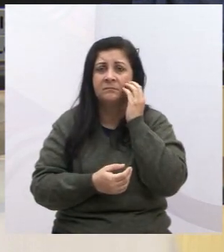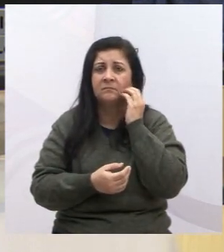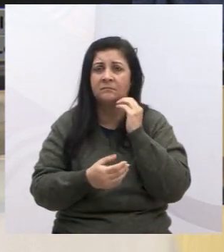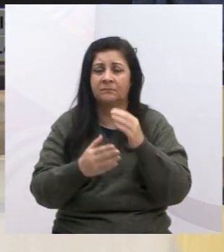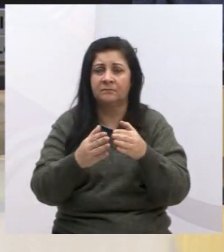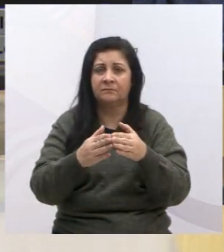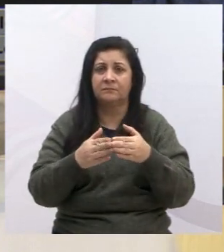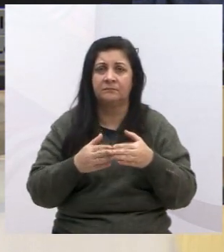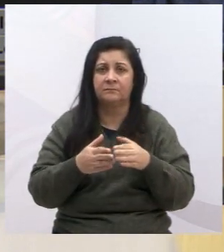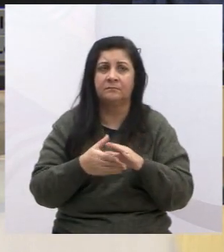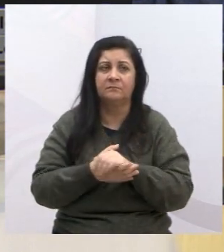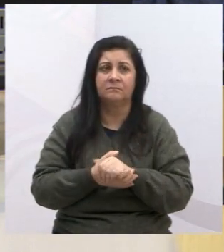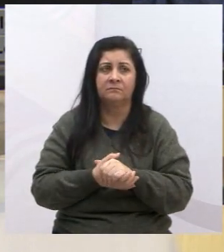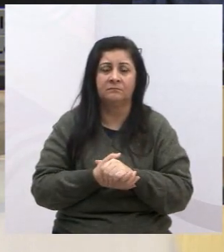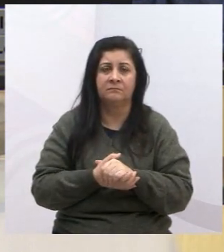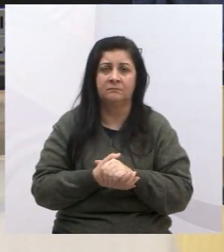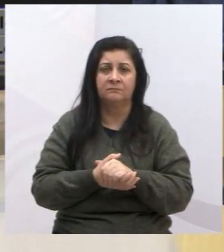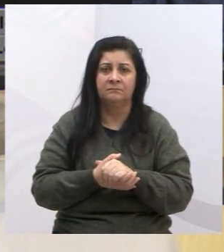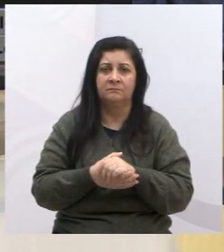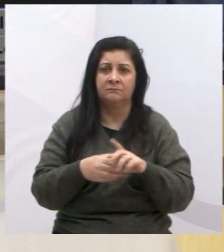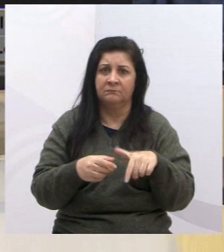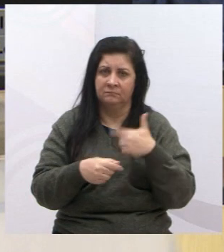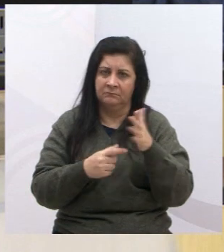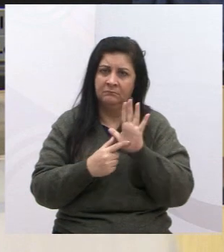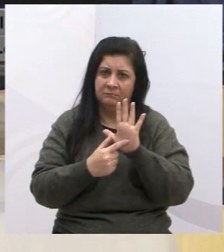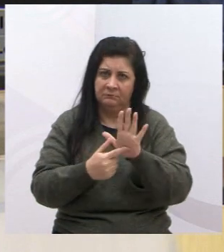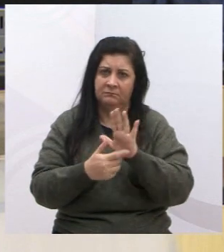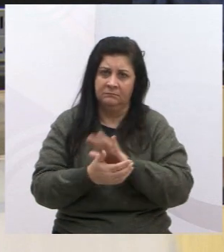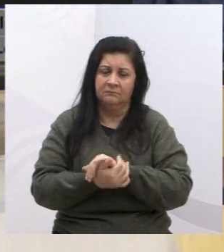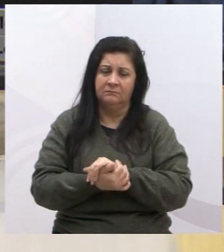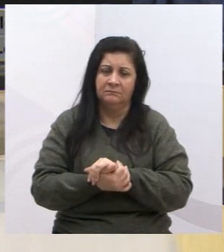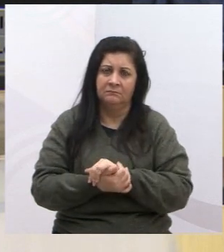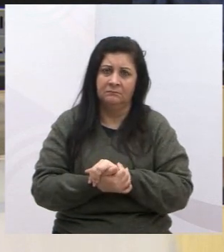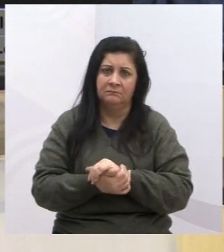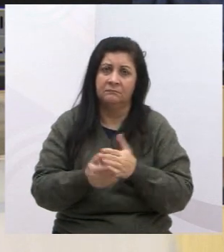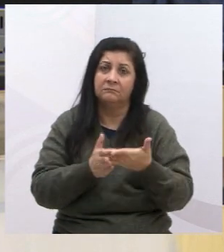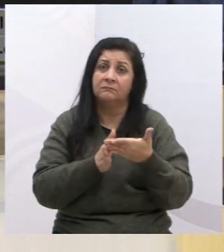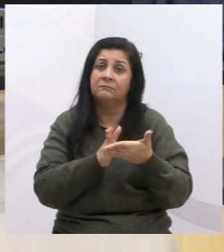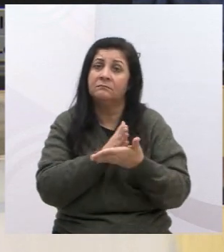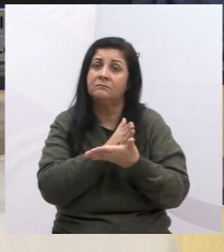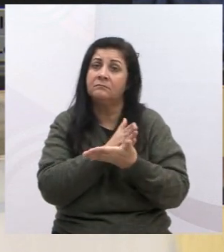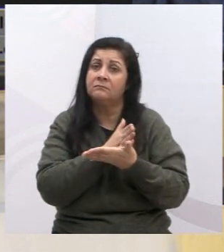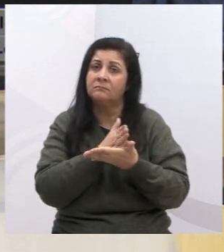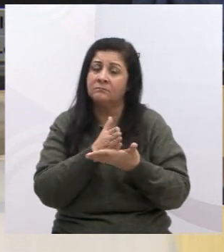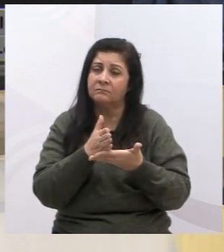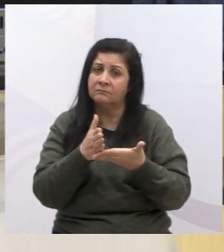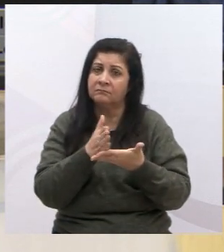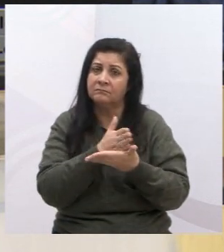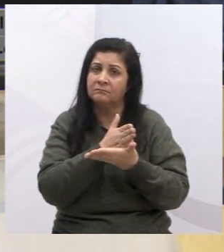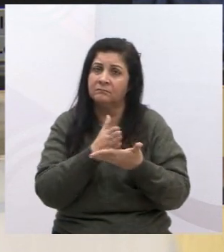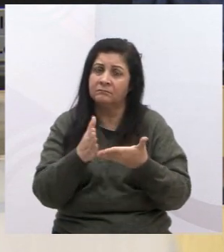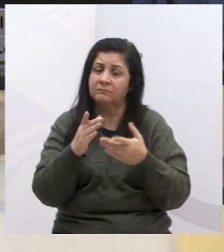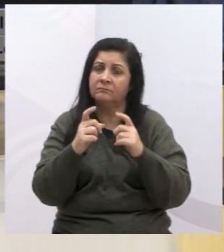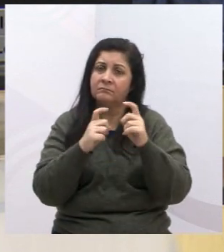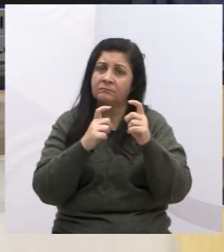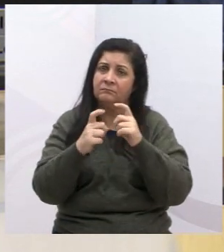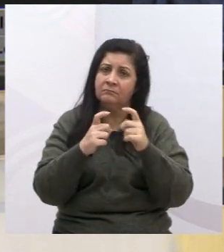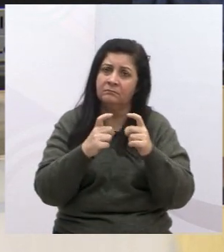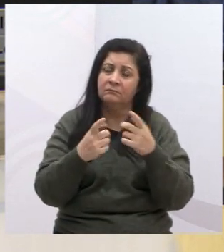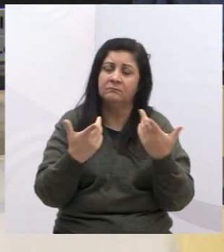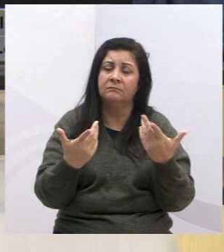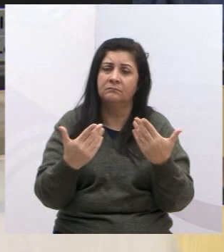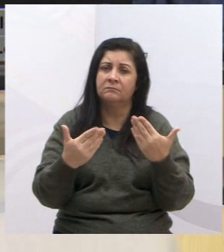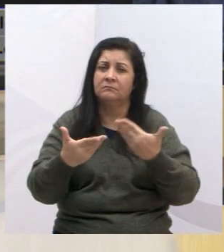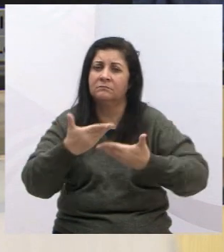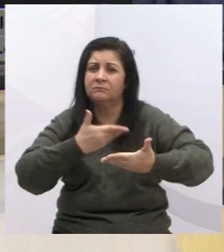Requeiro, após essa apresentação, iniciarmos tratativas com o objetivo de